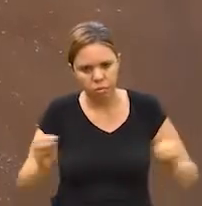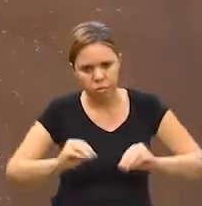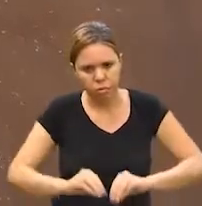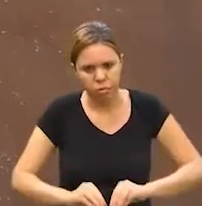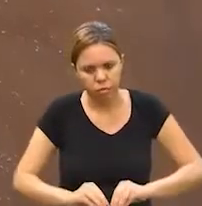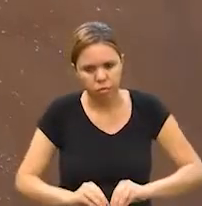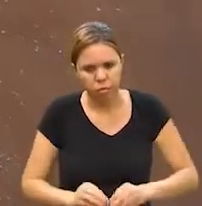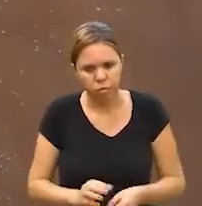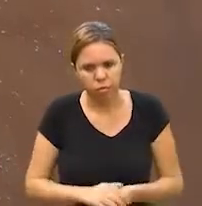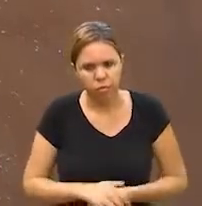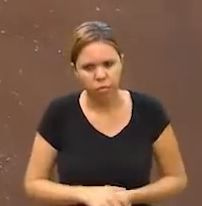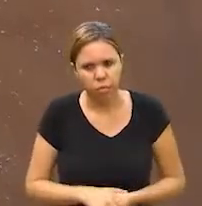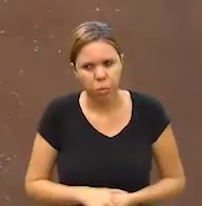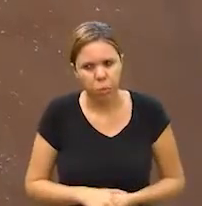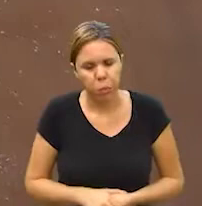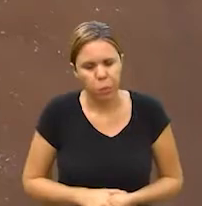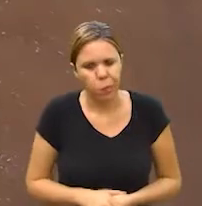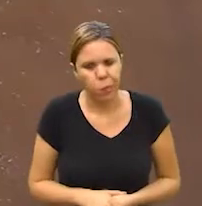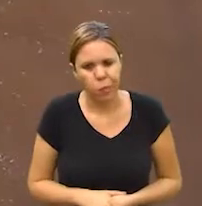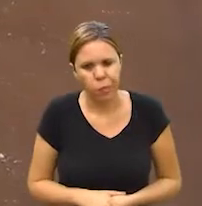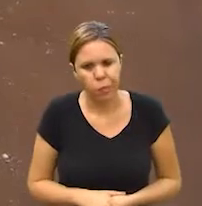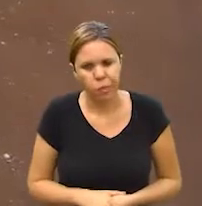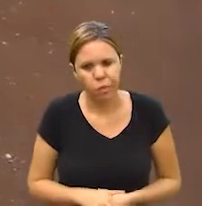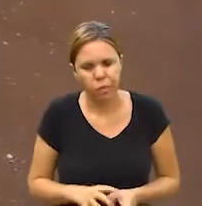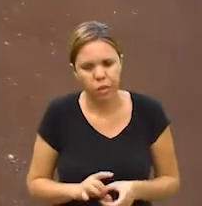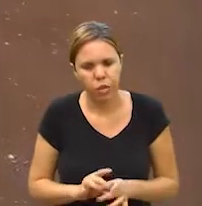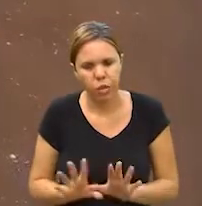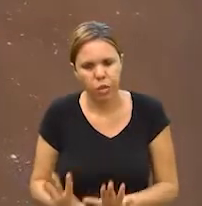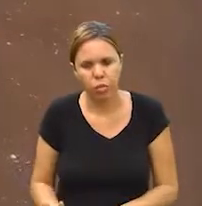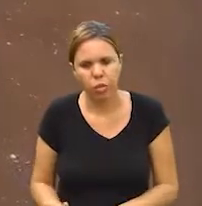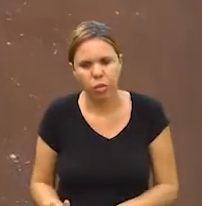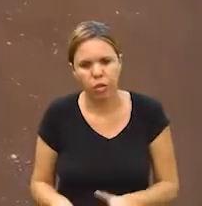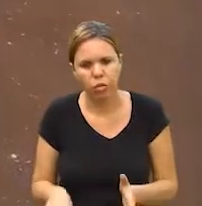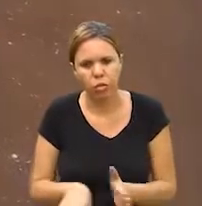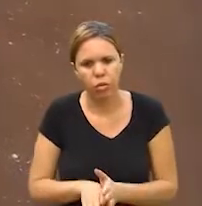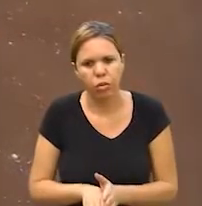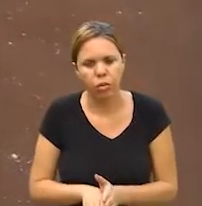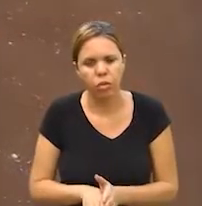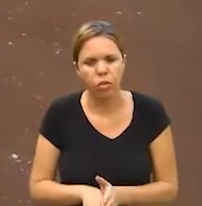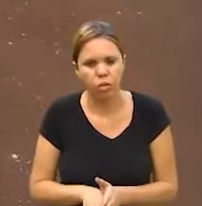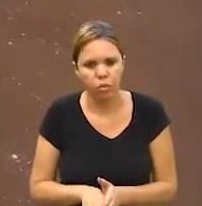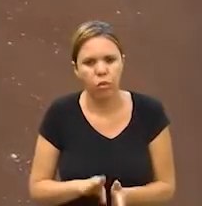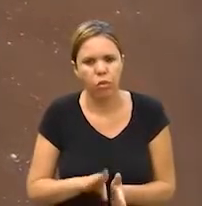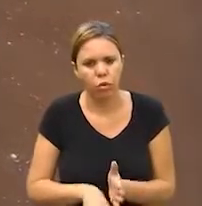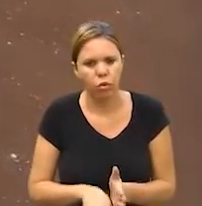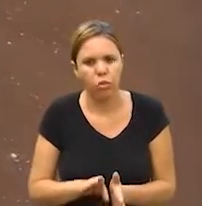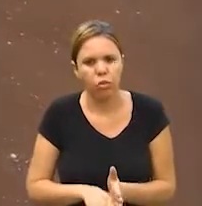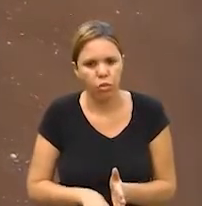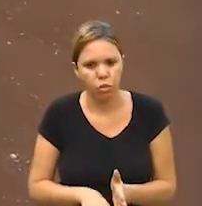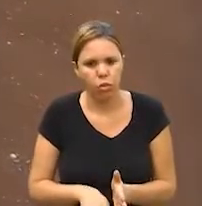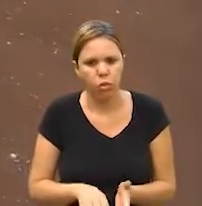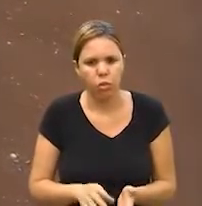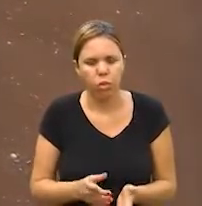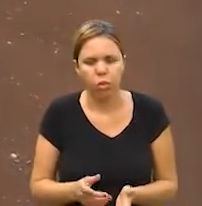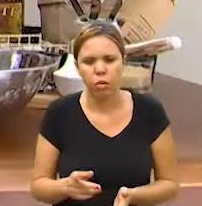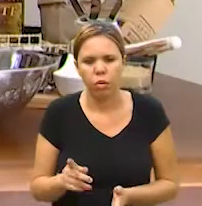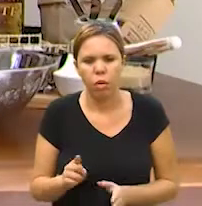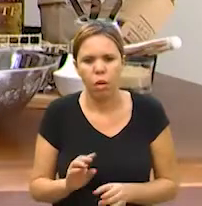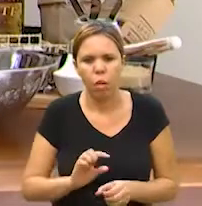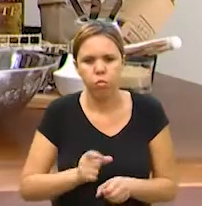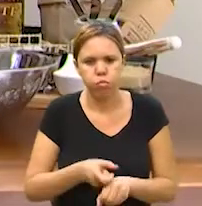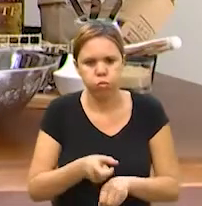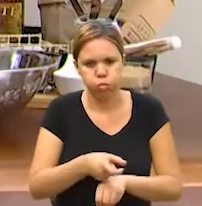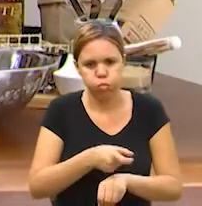uns 2 dedinhos sobrando. Sem chegar na borda. Posso tirar essas bolhas, não tem